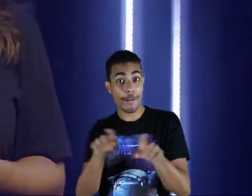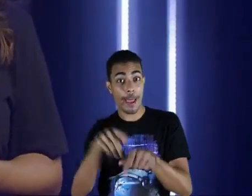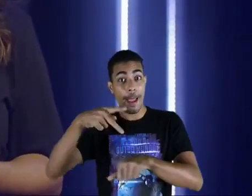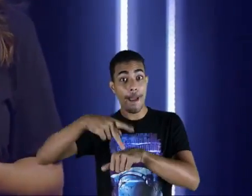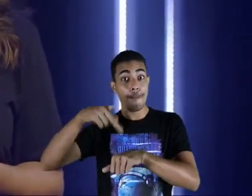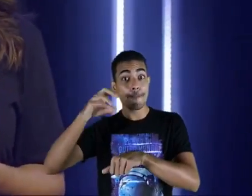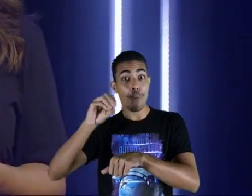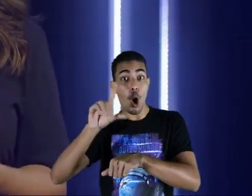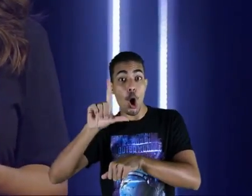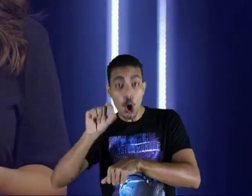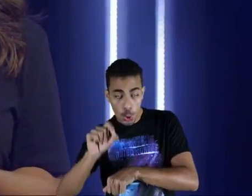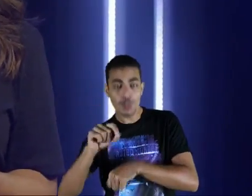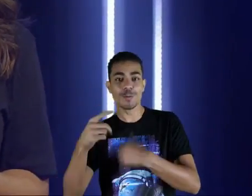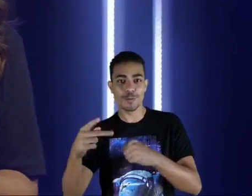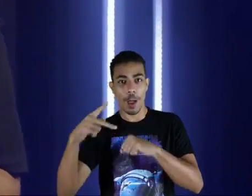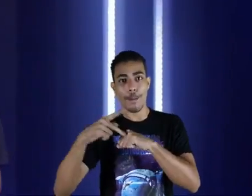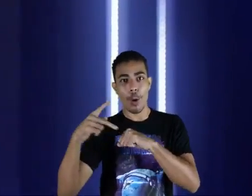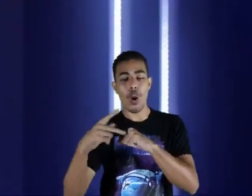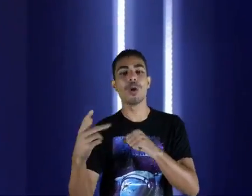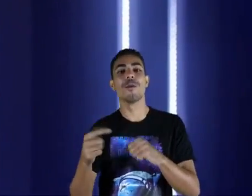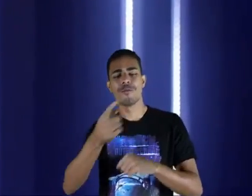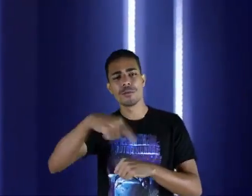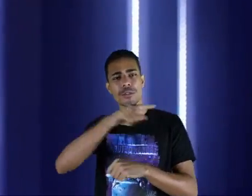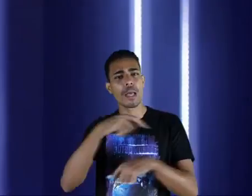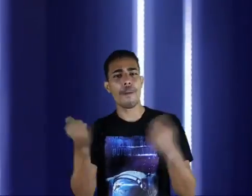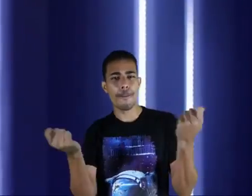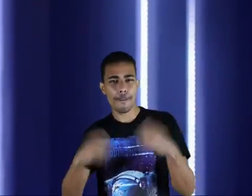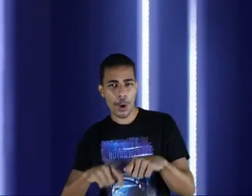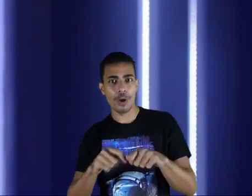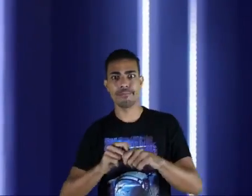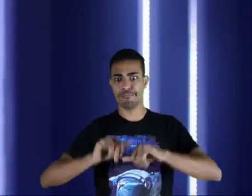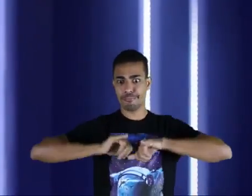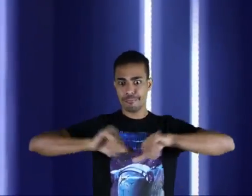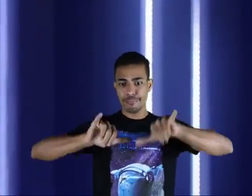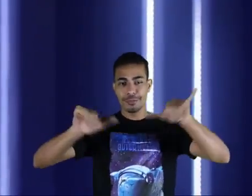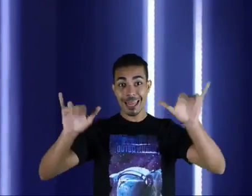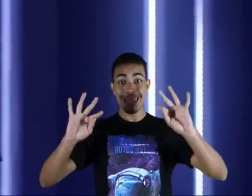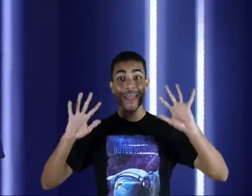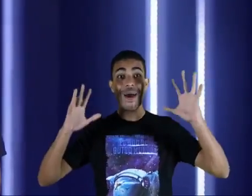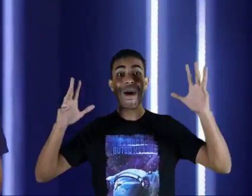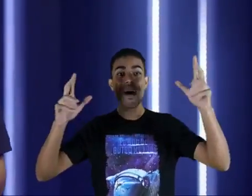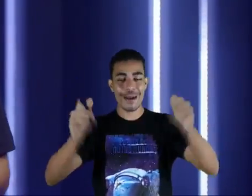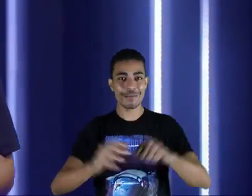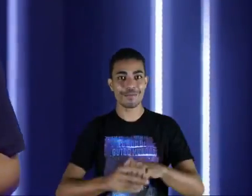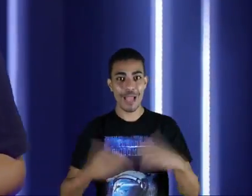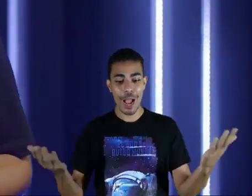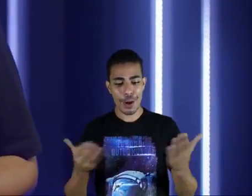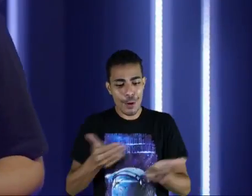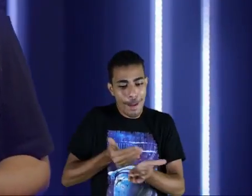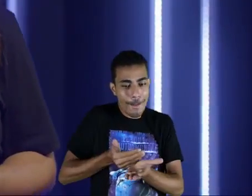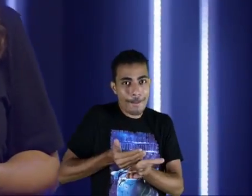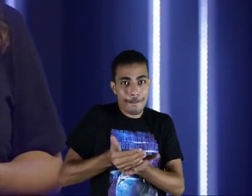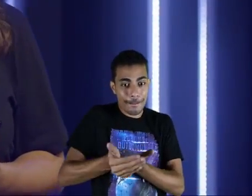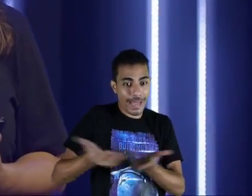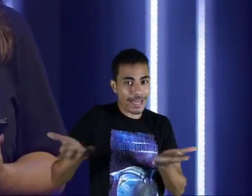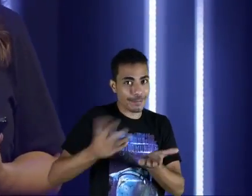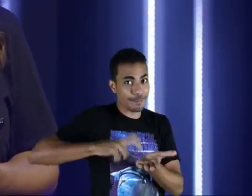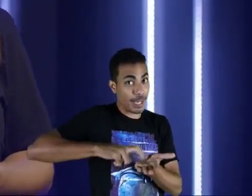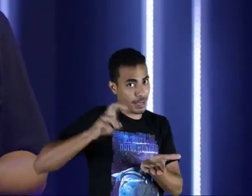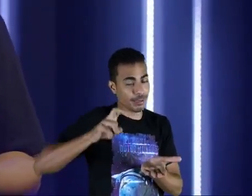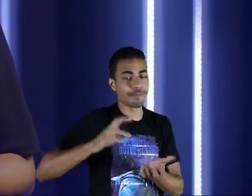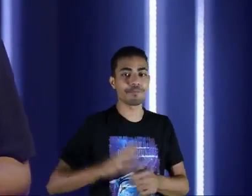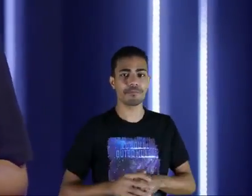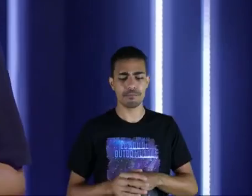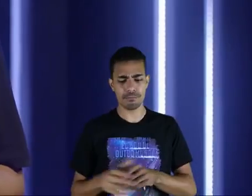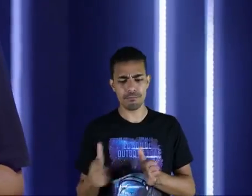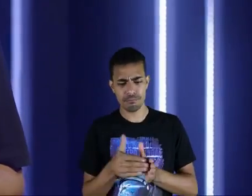acompanhando, acabou de fazer a sua escola sabatina, avise todo mundo, porque agora a gente vai começar o nosso programa da manhã. Mas a gente tem